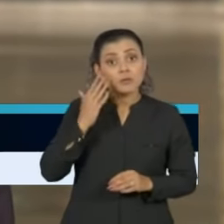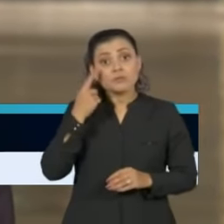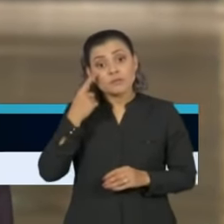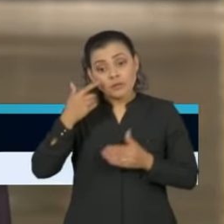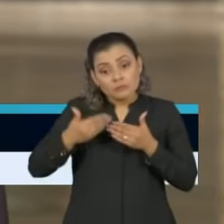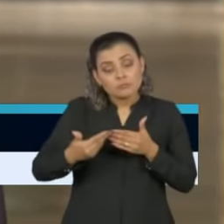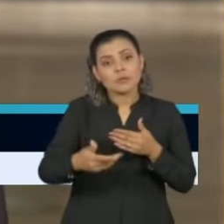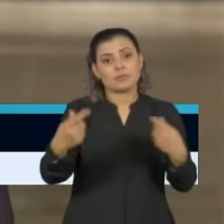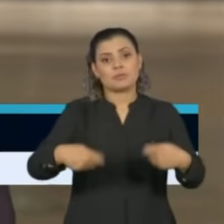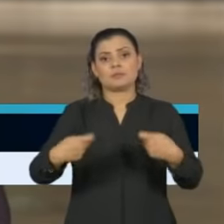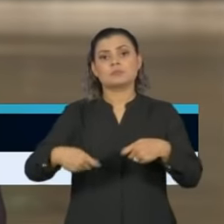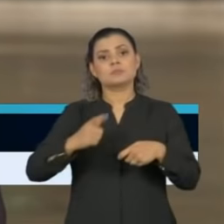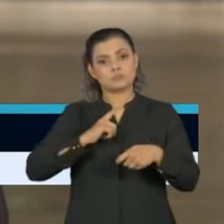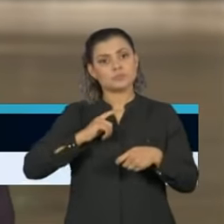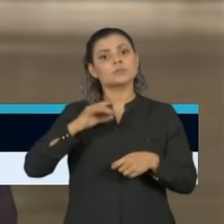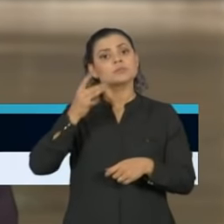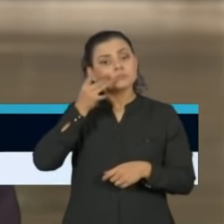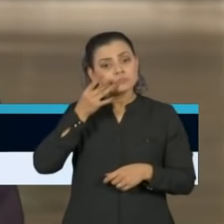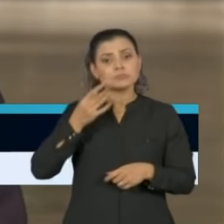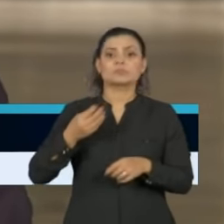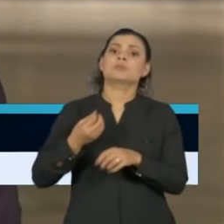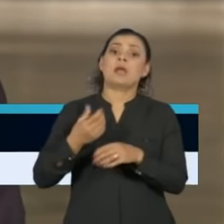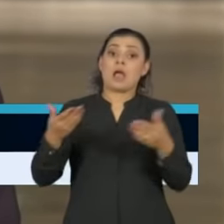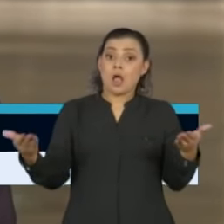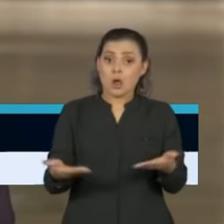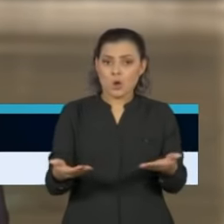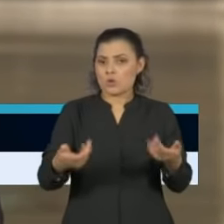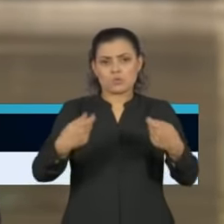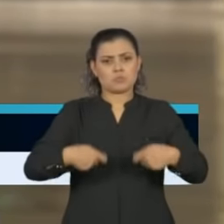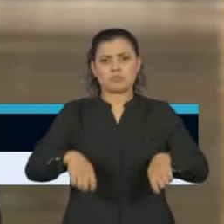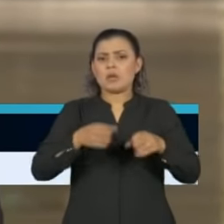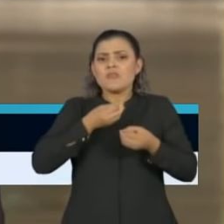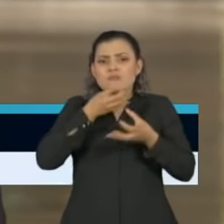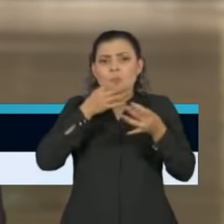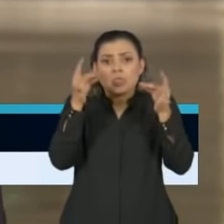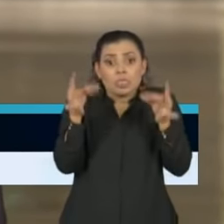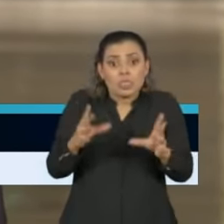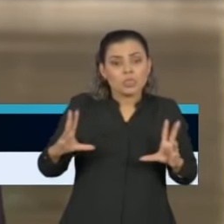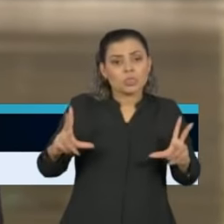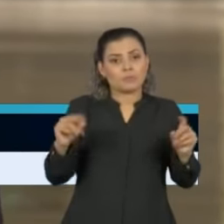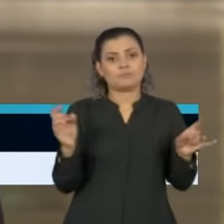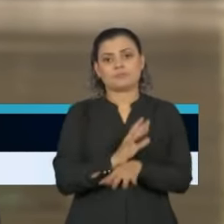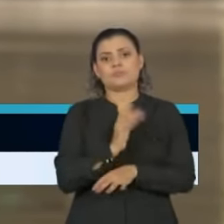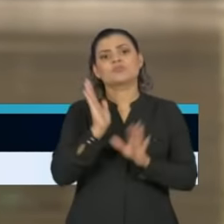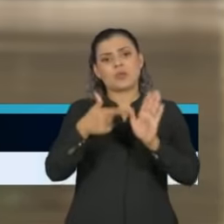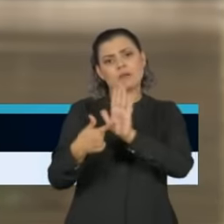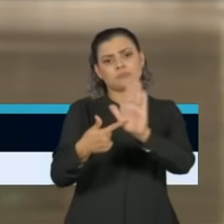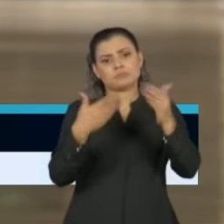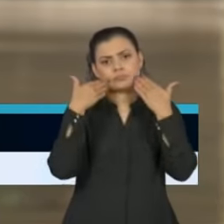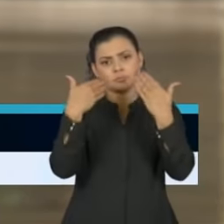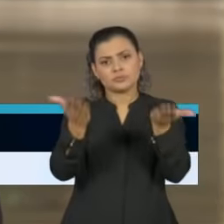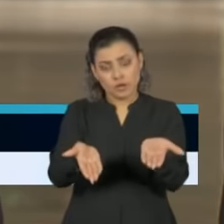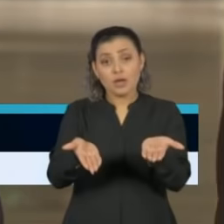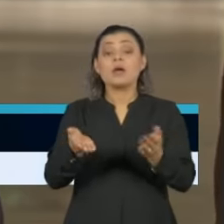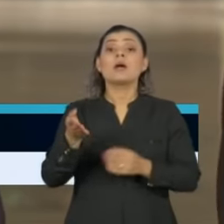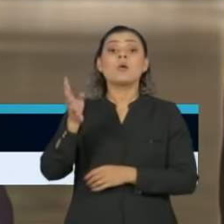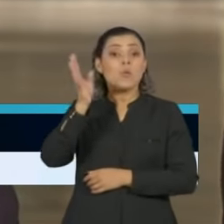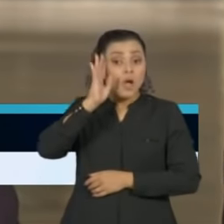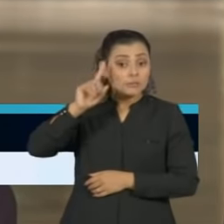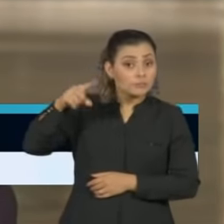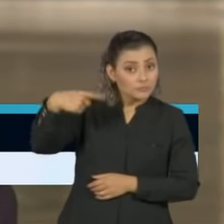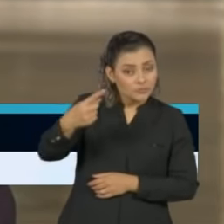amanhã teremos coletiva. Neste momento, não há. Todas as informações disponíveis foram apresentadas aqui a vocês. Na próxima quarta-feira,